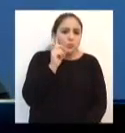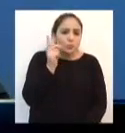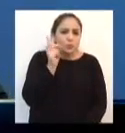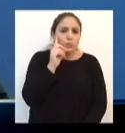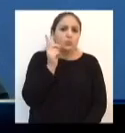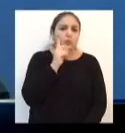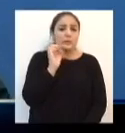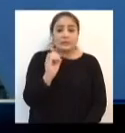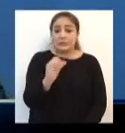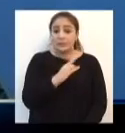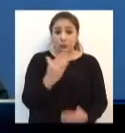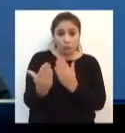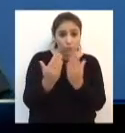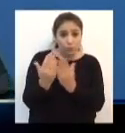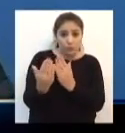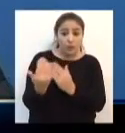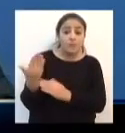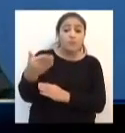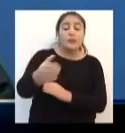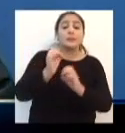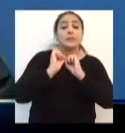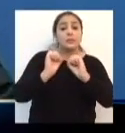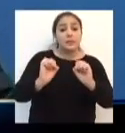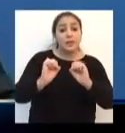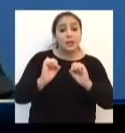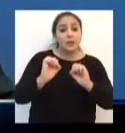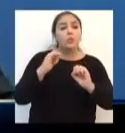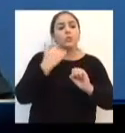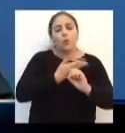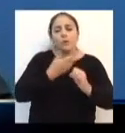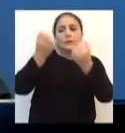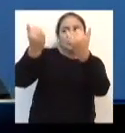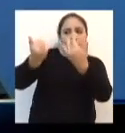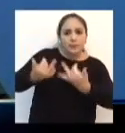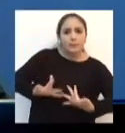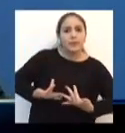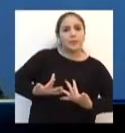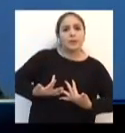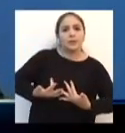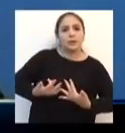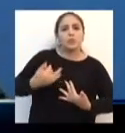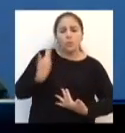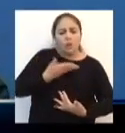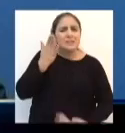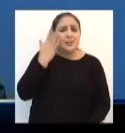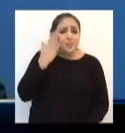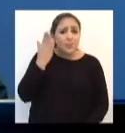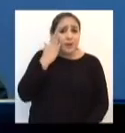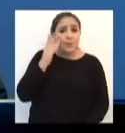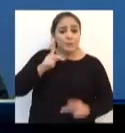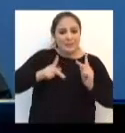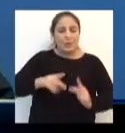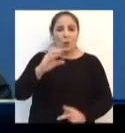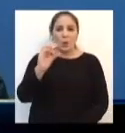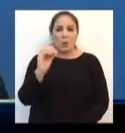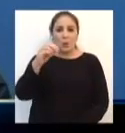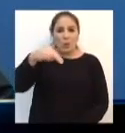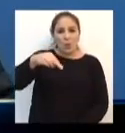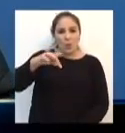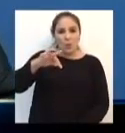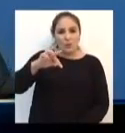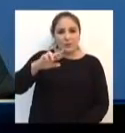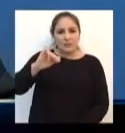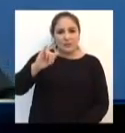contribuinte que tem dúvida, que liga para a secretaria, e a gente tem passado essa informação, porque a gente sabe, o contribuinte ele não é